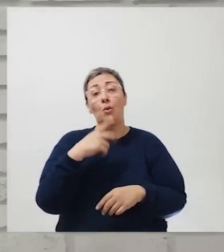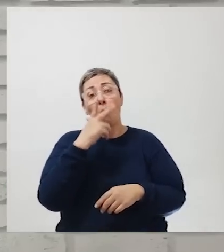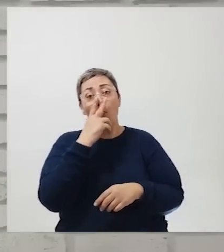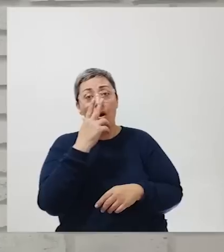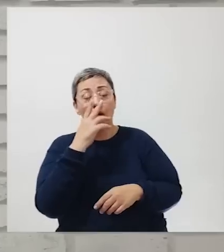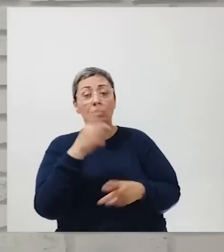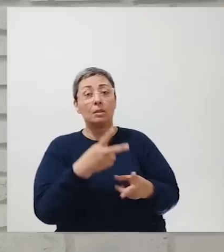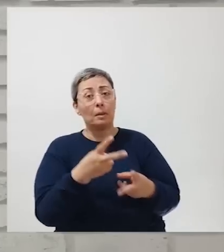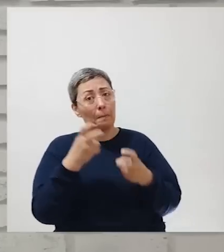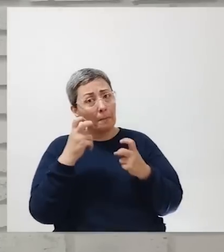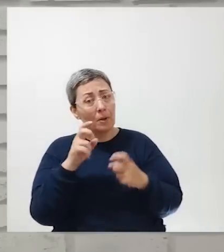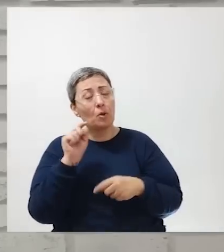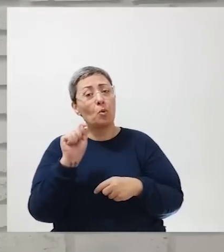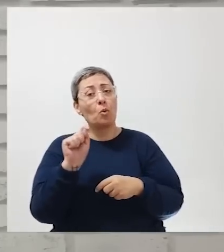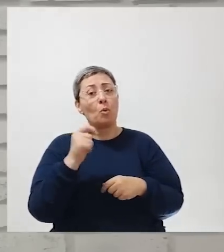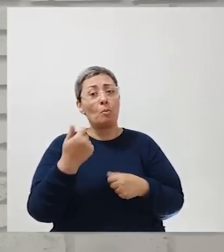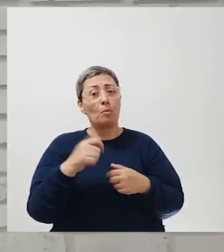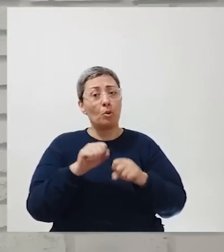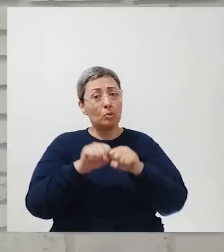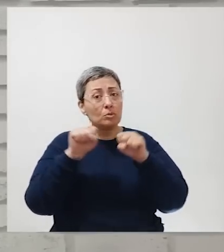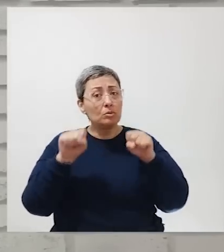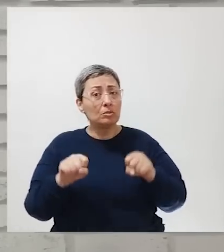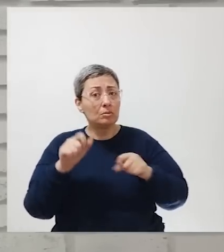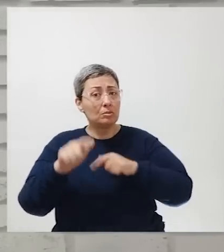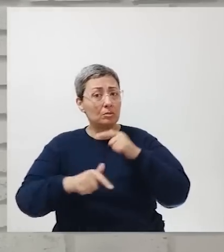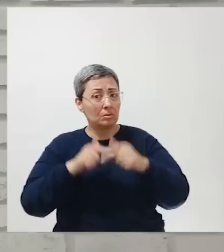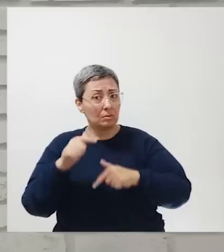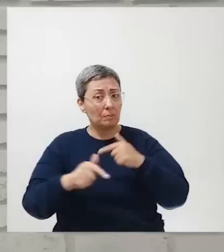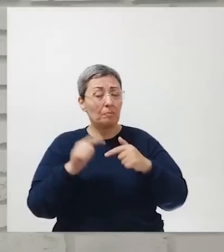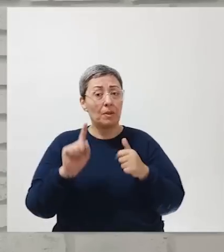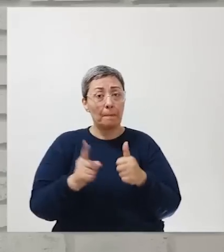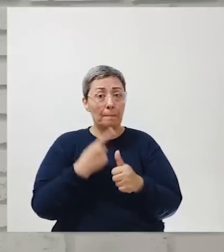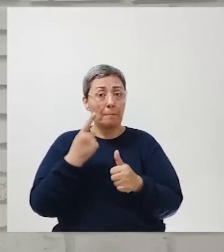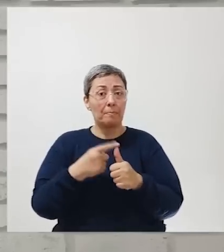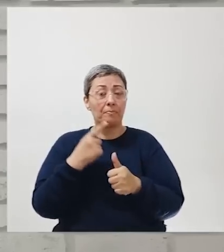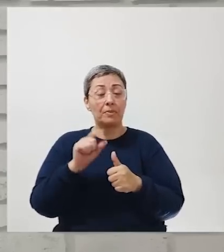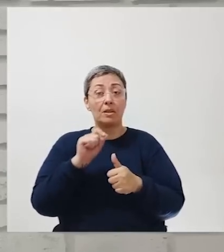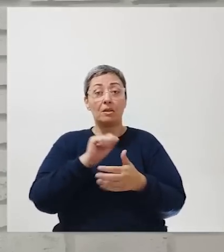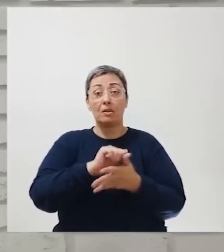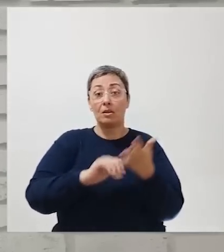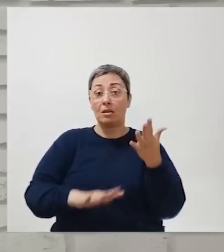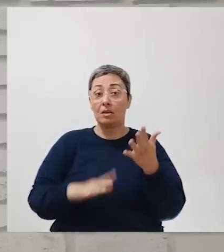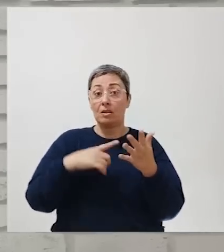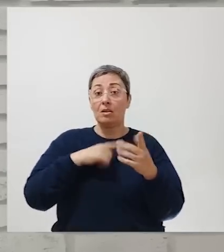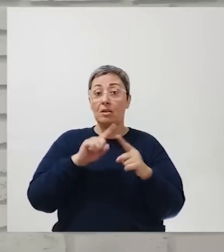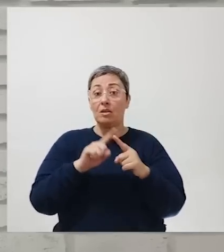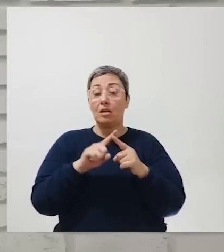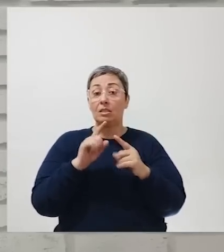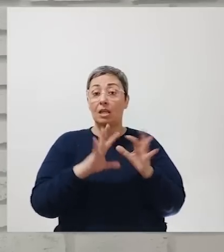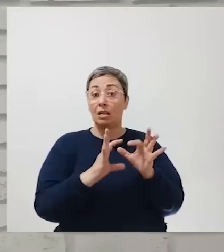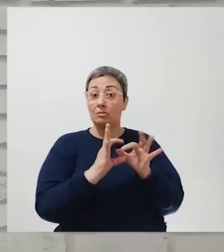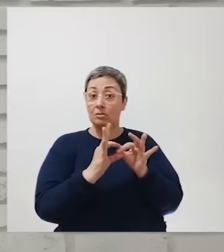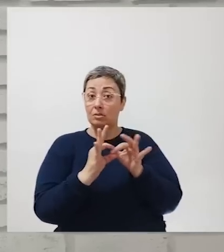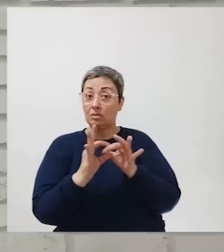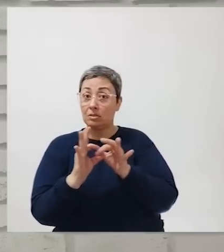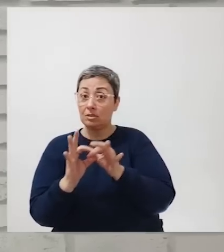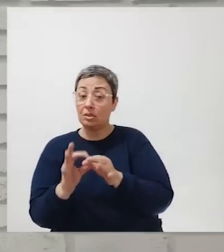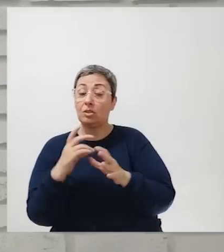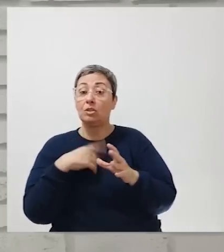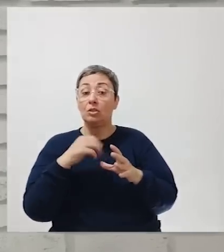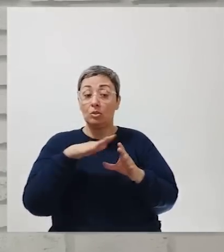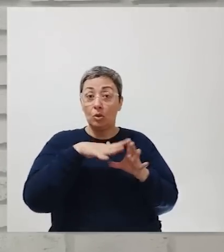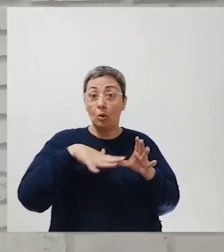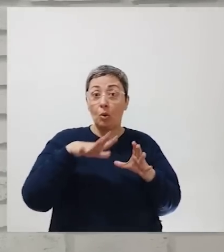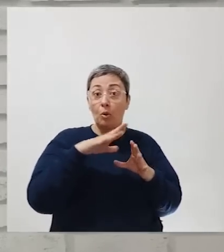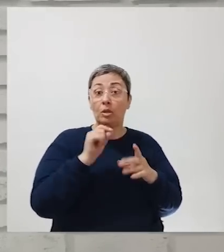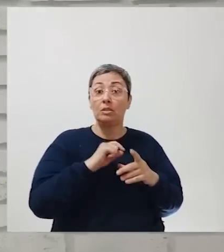deu para perceber um pouquinho do nosso sistema de trabalho. Primeira coisa, as atividades são todas contextualizadas, elas estão